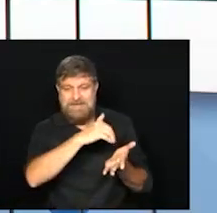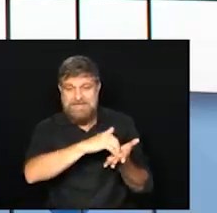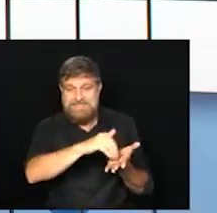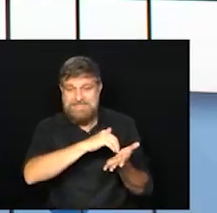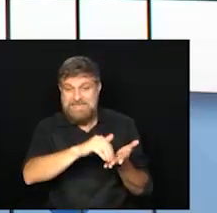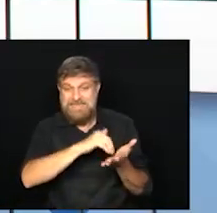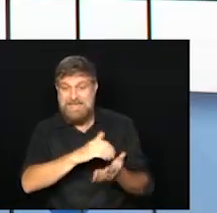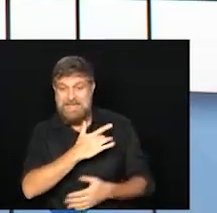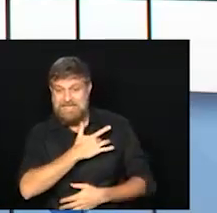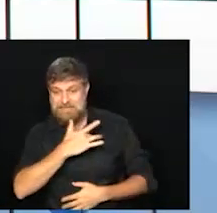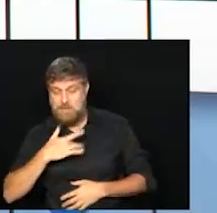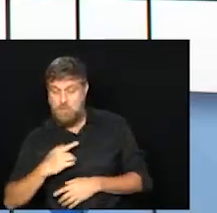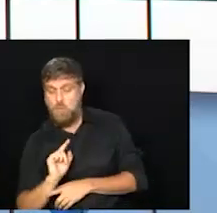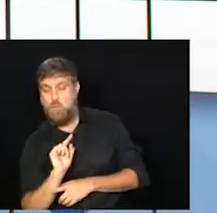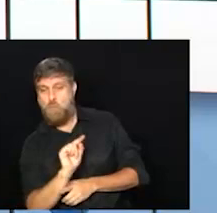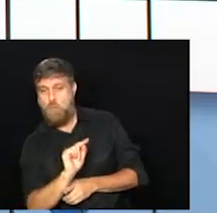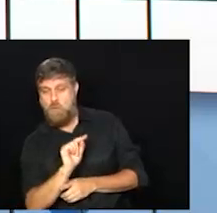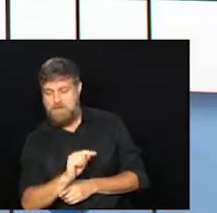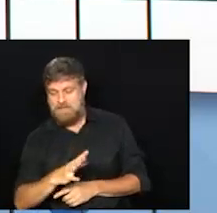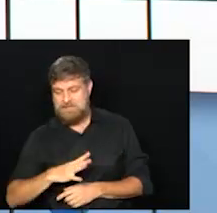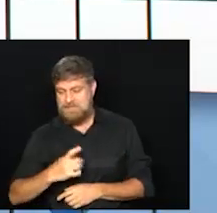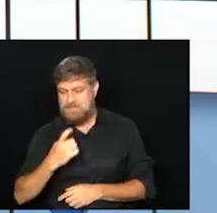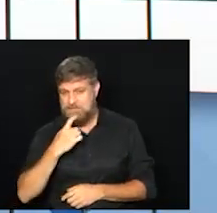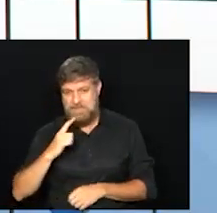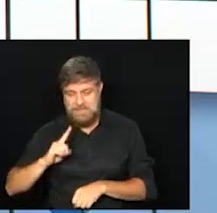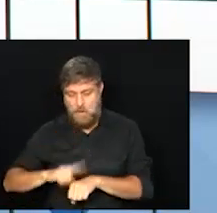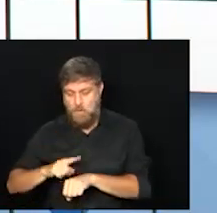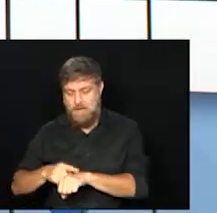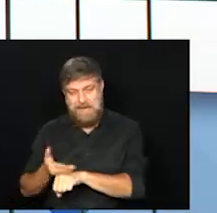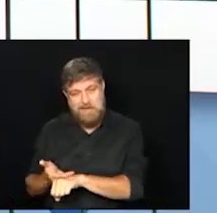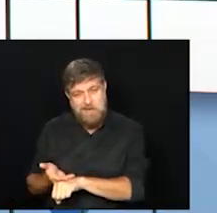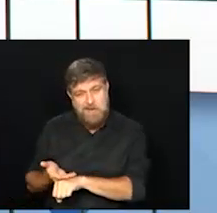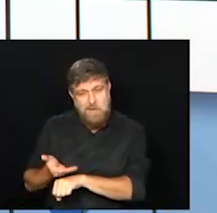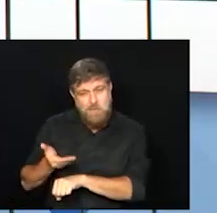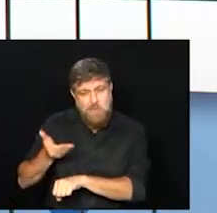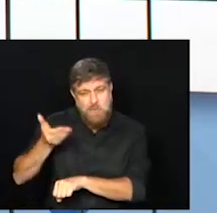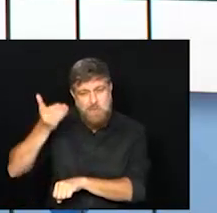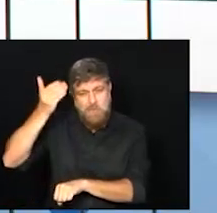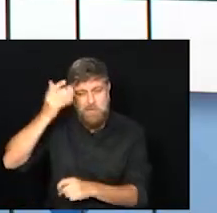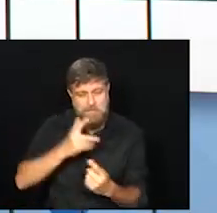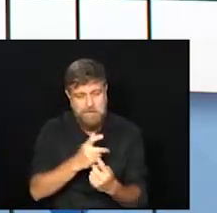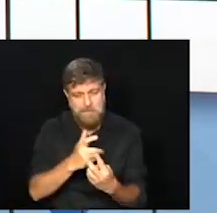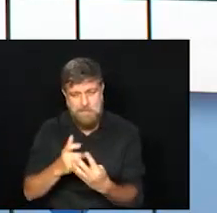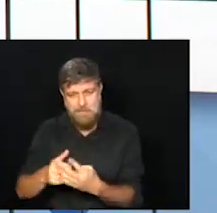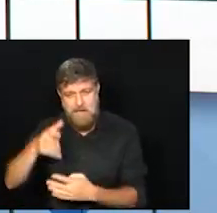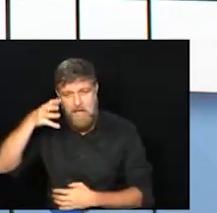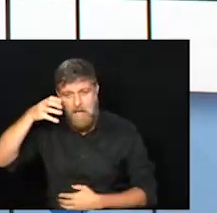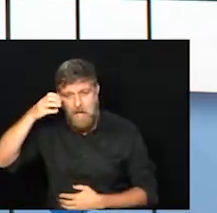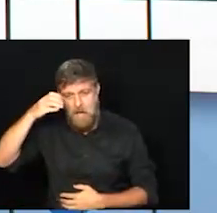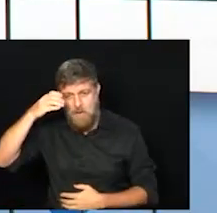de Saúde para ter aqui em Campinas a virada da vacina, e o repórter